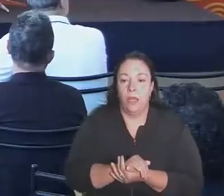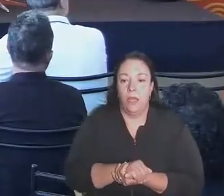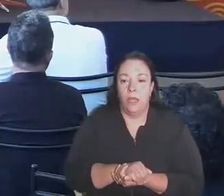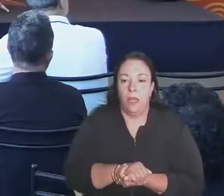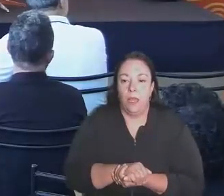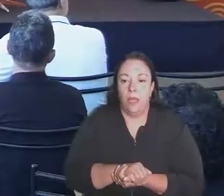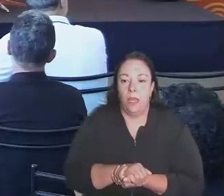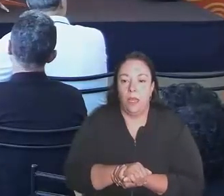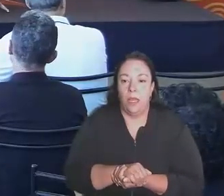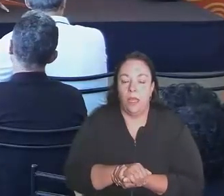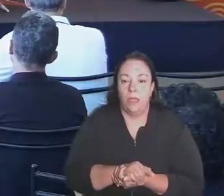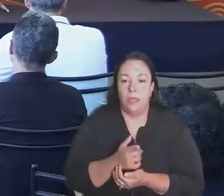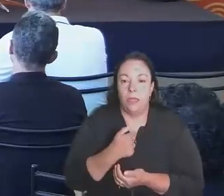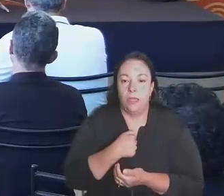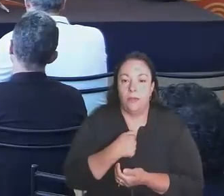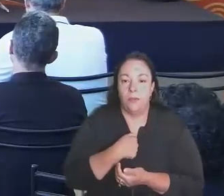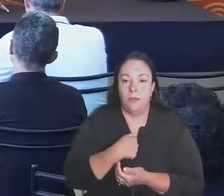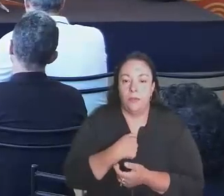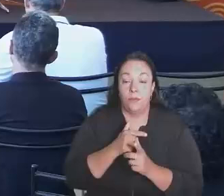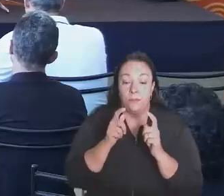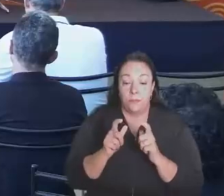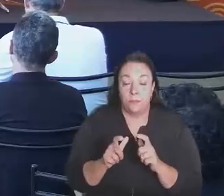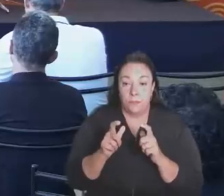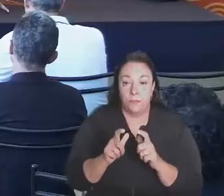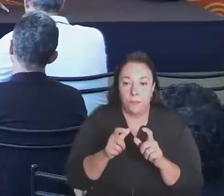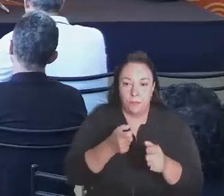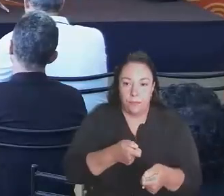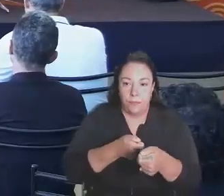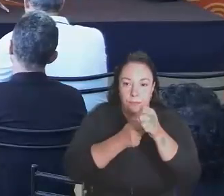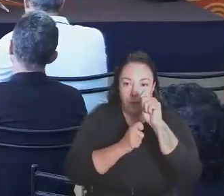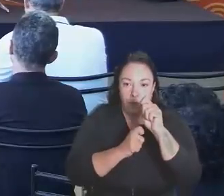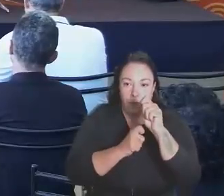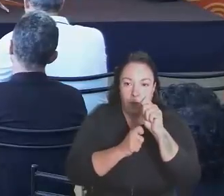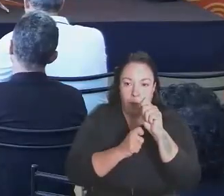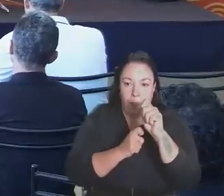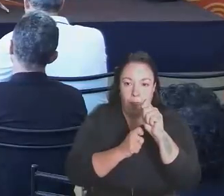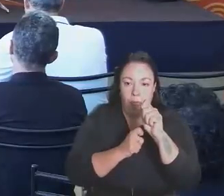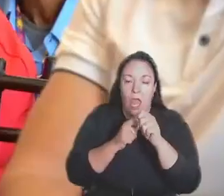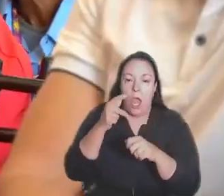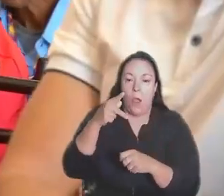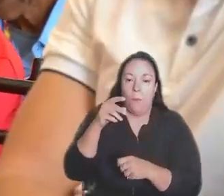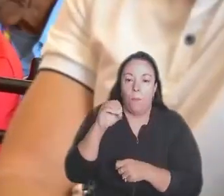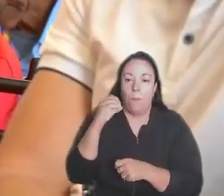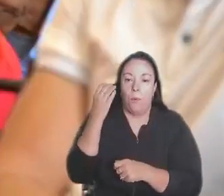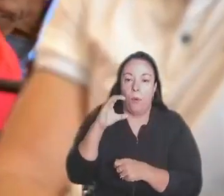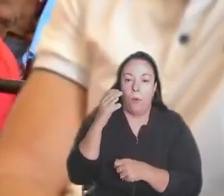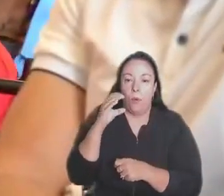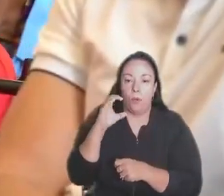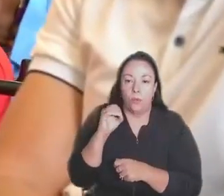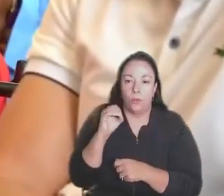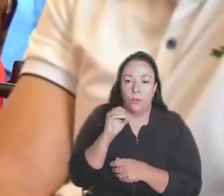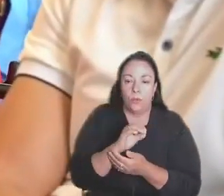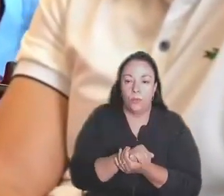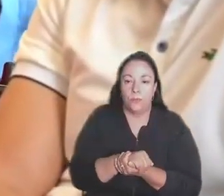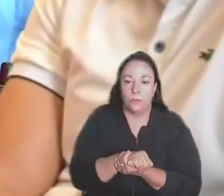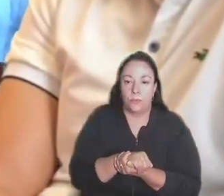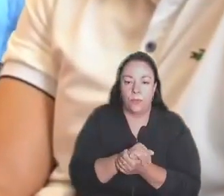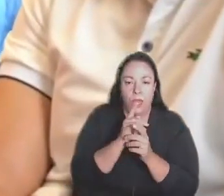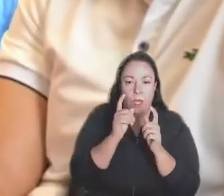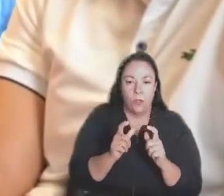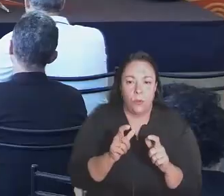eu tenho um local que nós fomos pescar, chama Poço do Cervo. Ele fica num lugar